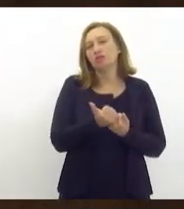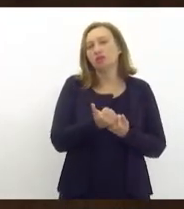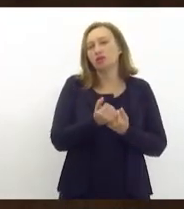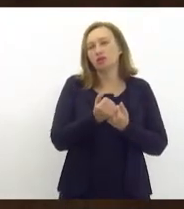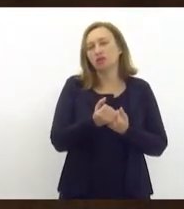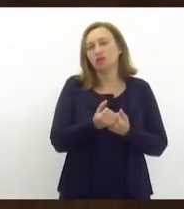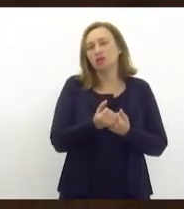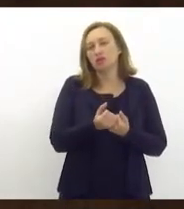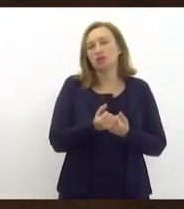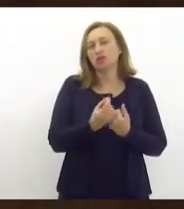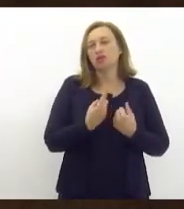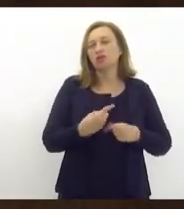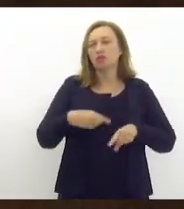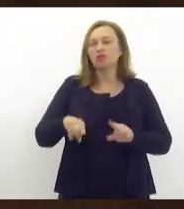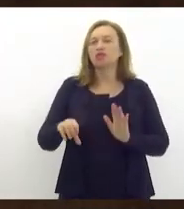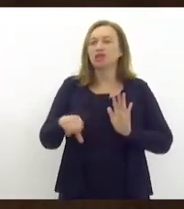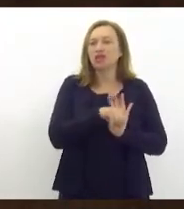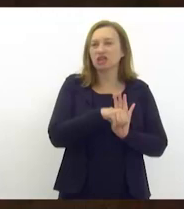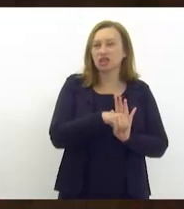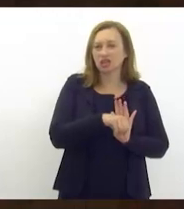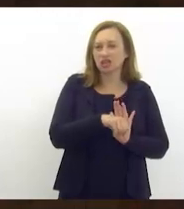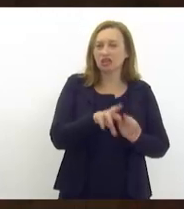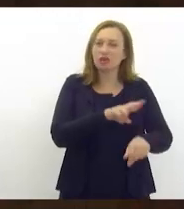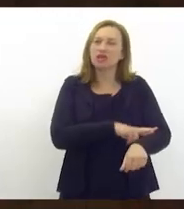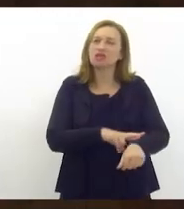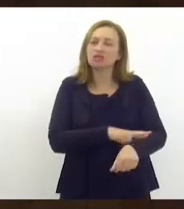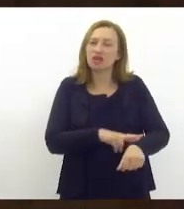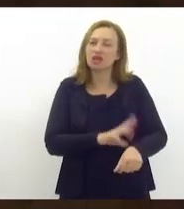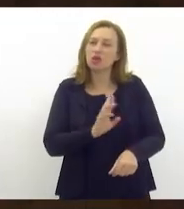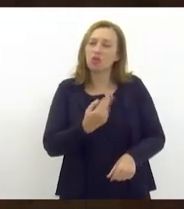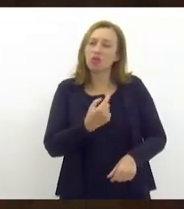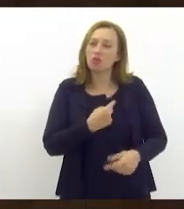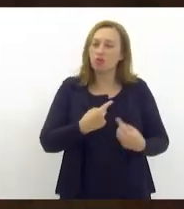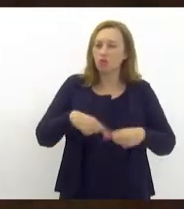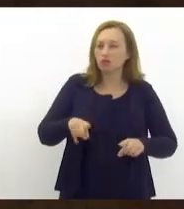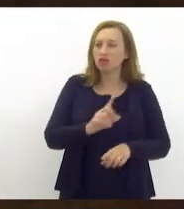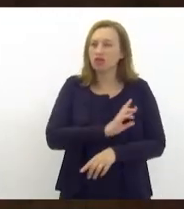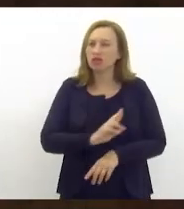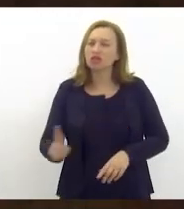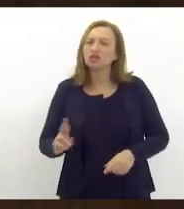raciais e delitos de intolerância. Existem debates que nós